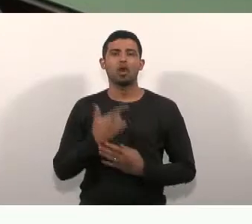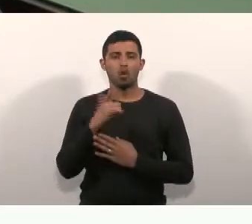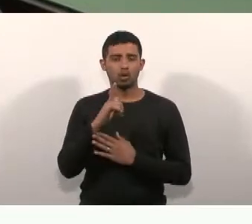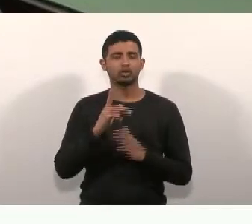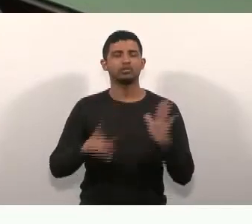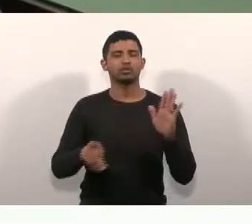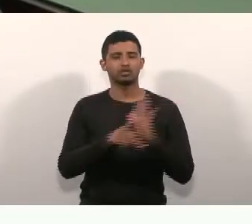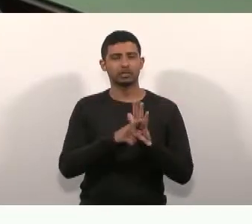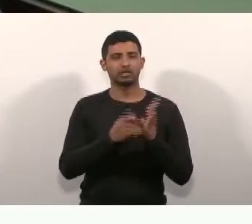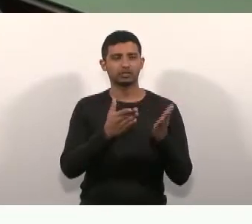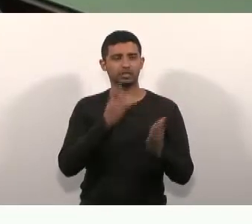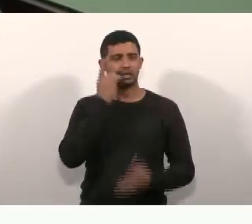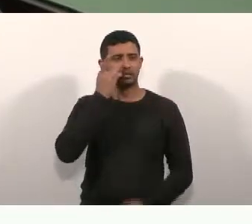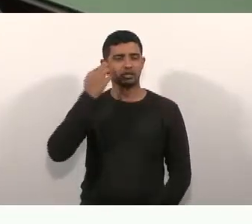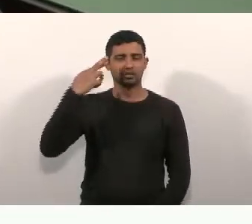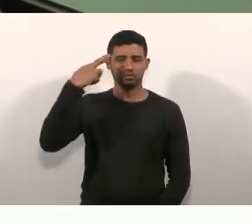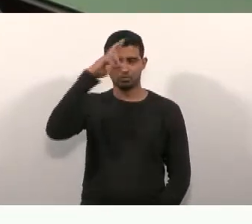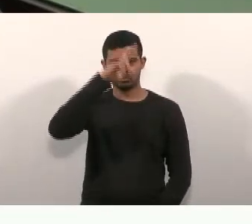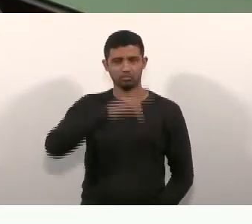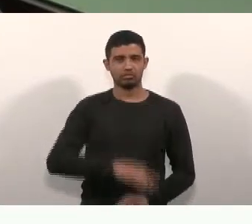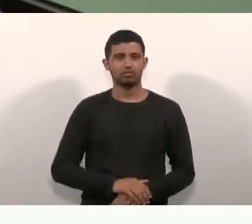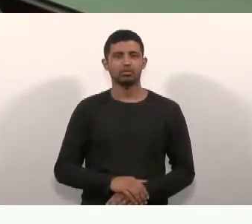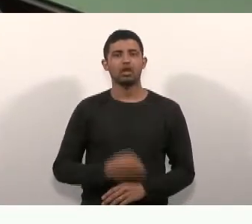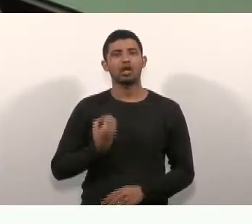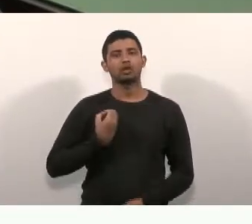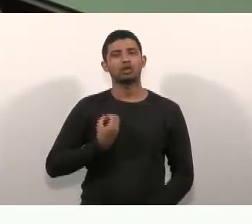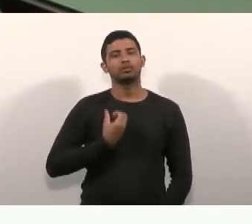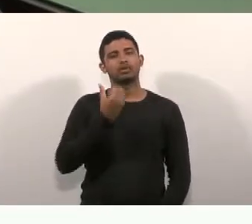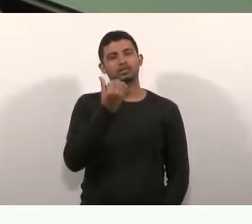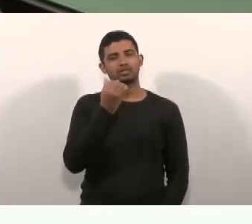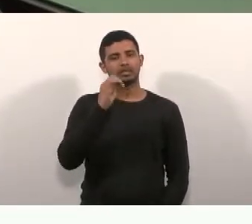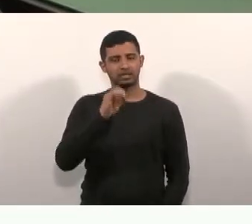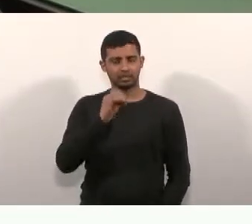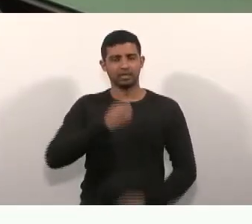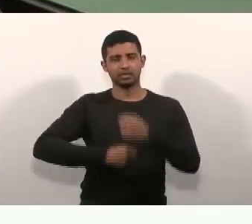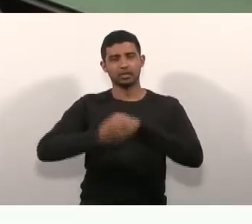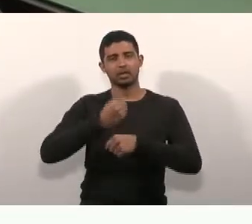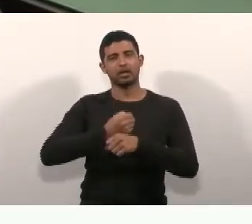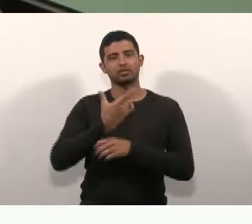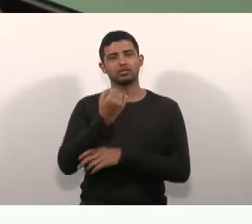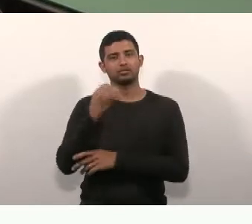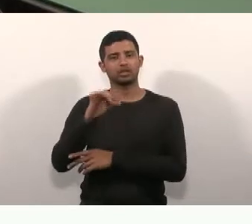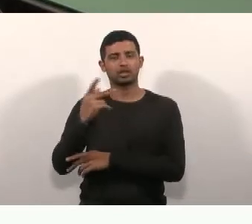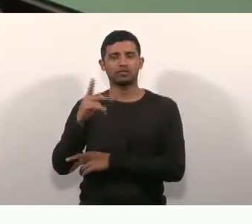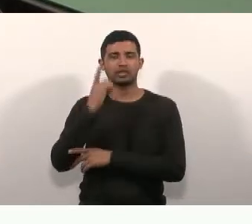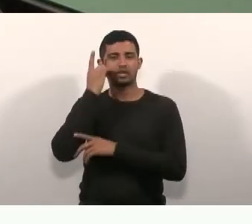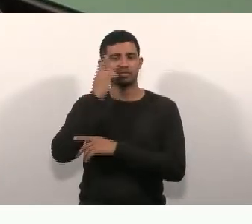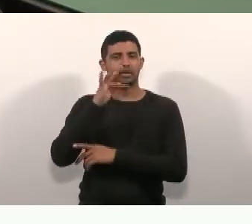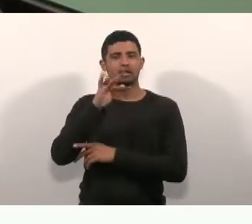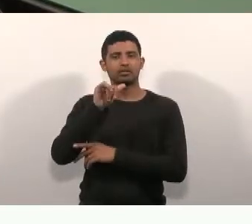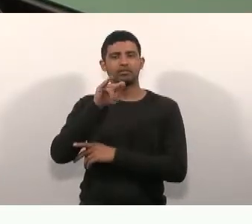deputado Renan Ferreirinha. Projeto 60 de 2019, de autoria do deputado Fábio Silva.